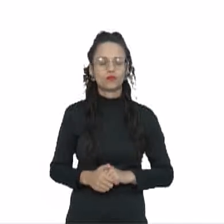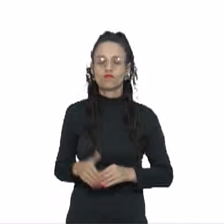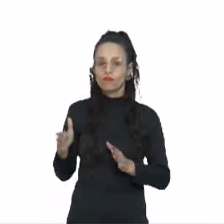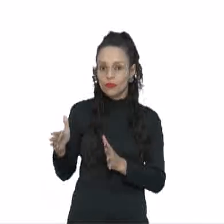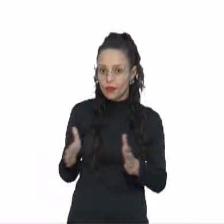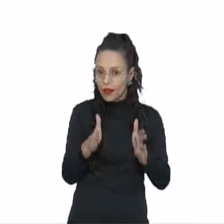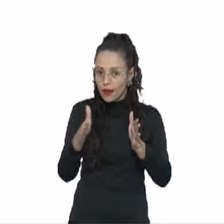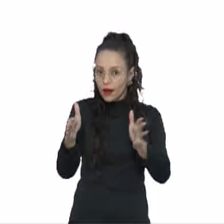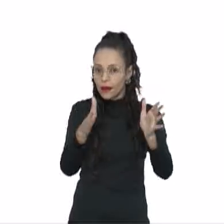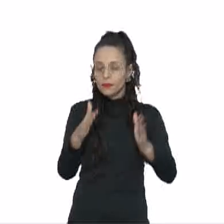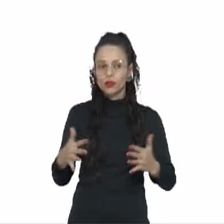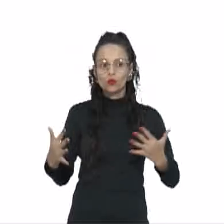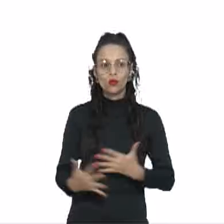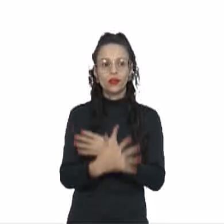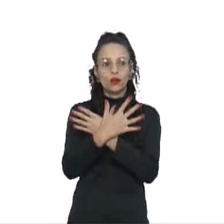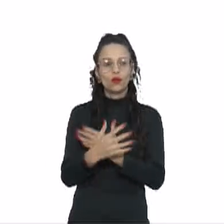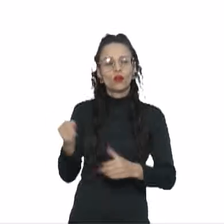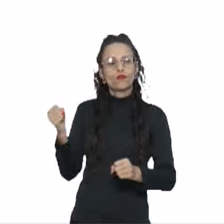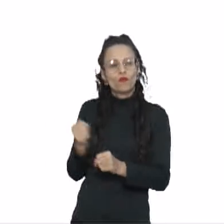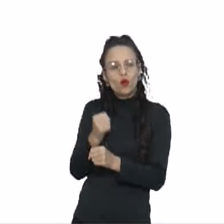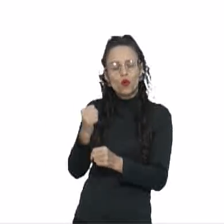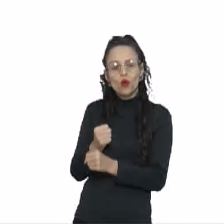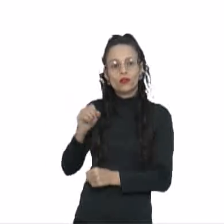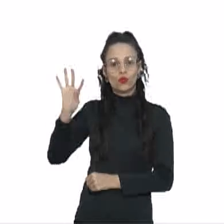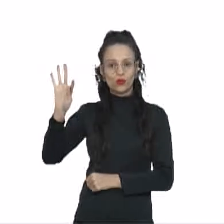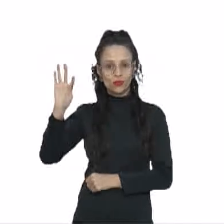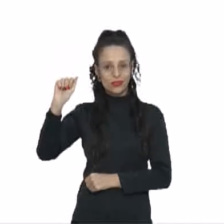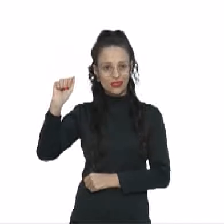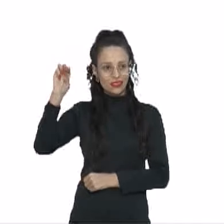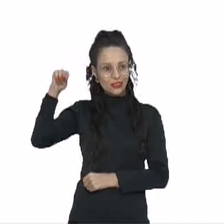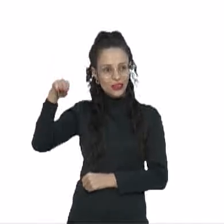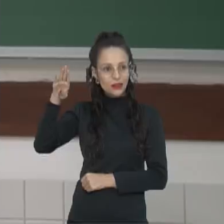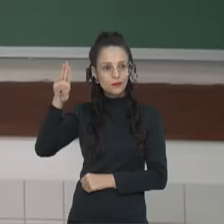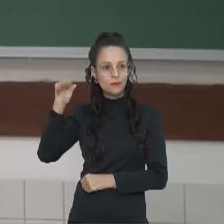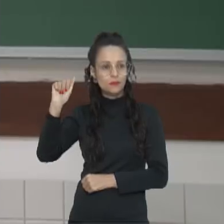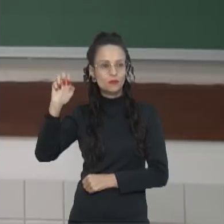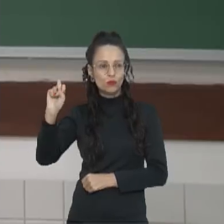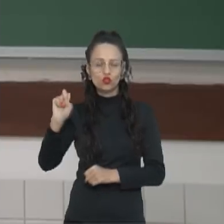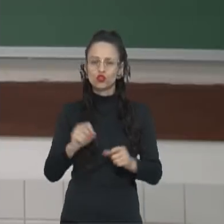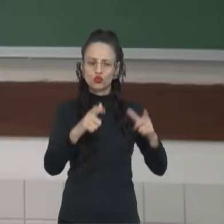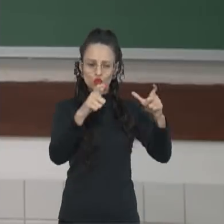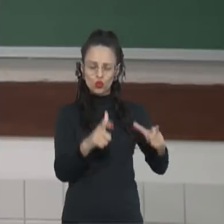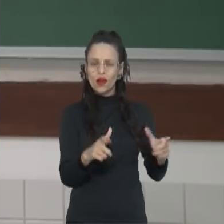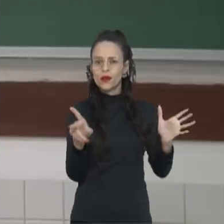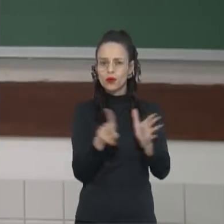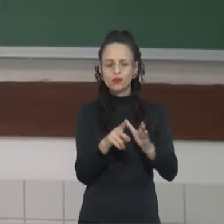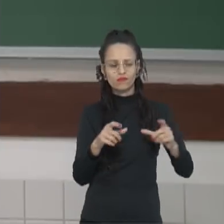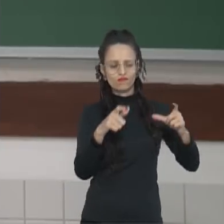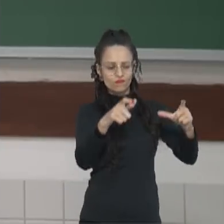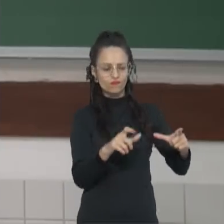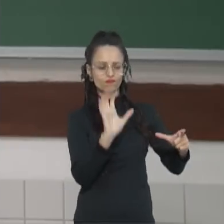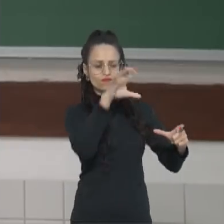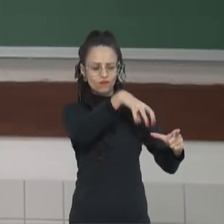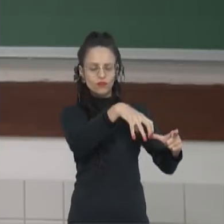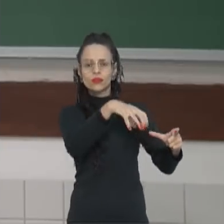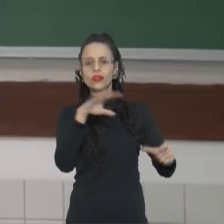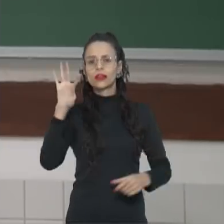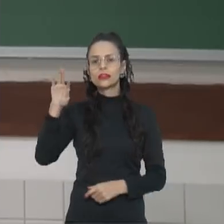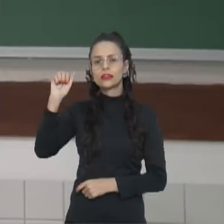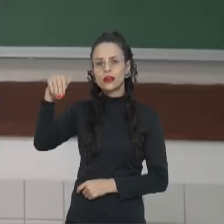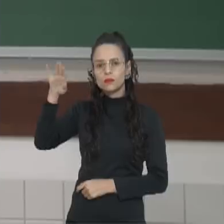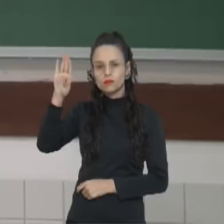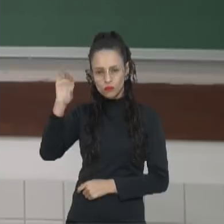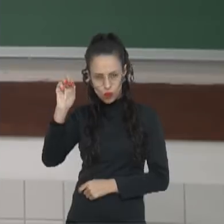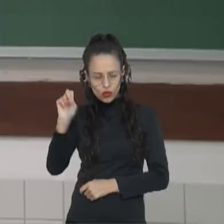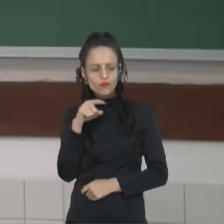construídos tambos, então a cada 20 ou 30 km. Esses tambos eram uma espécie de local para você